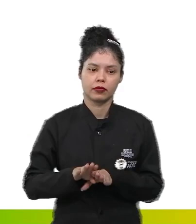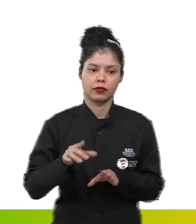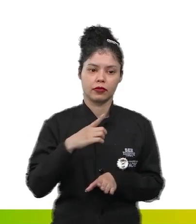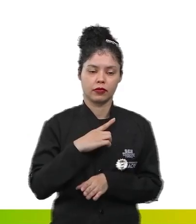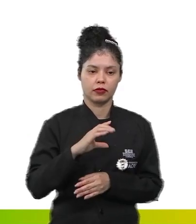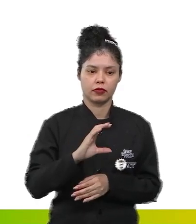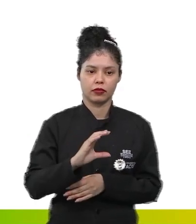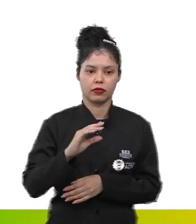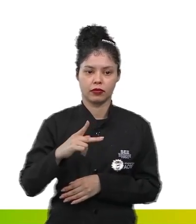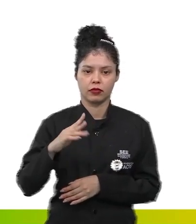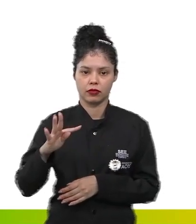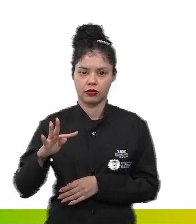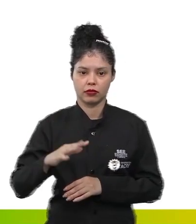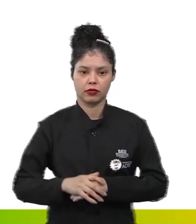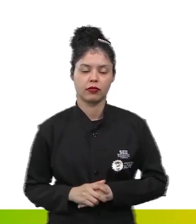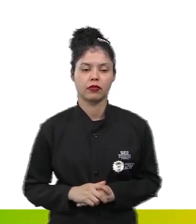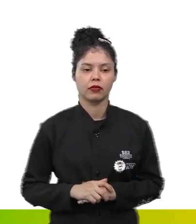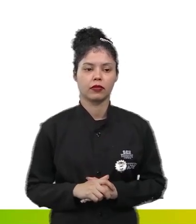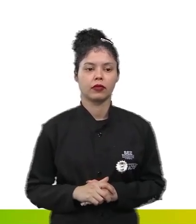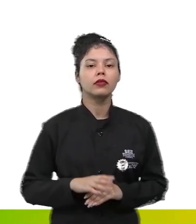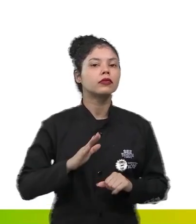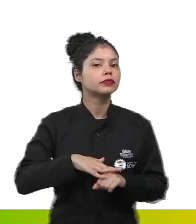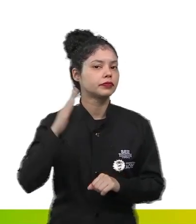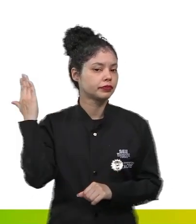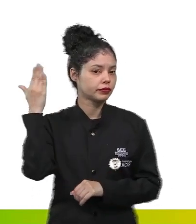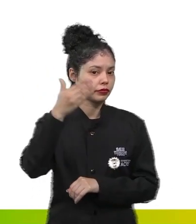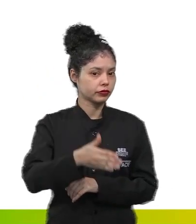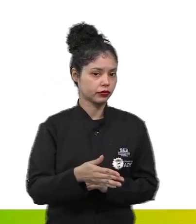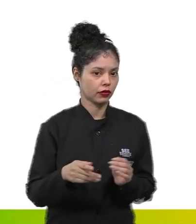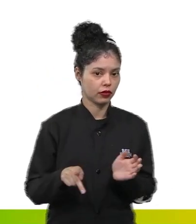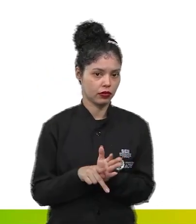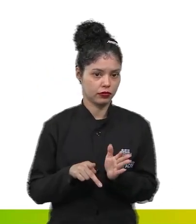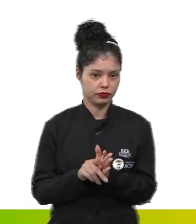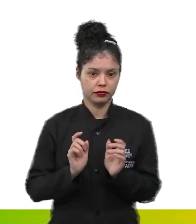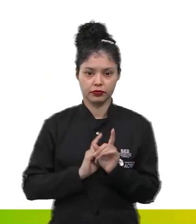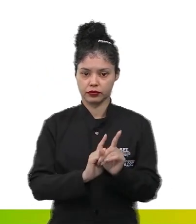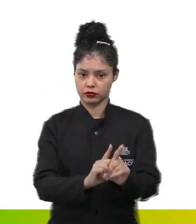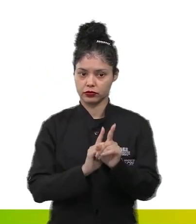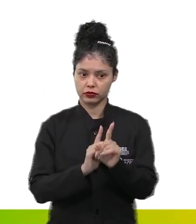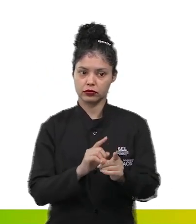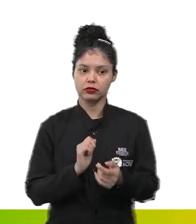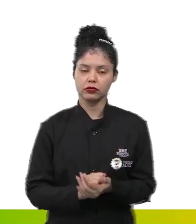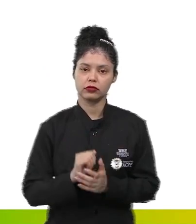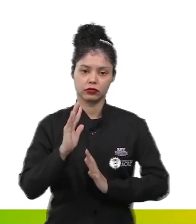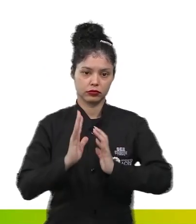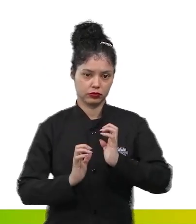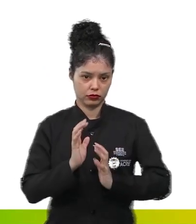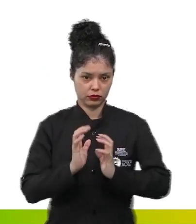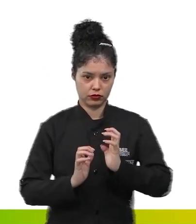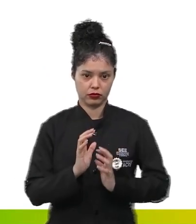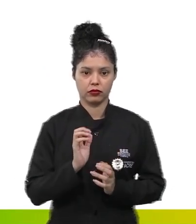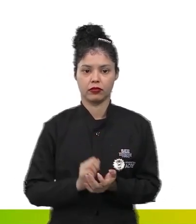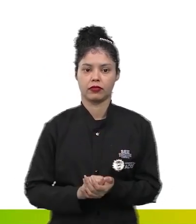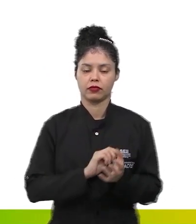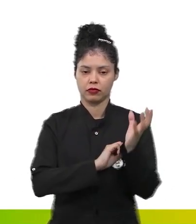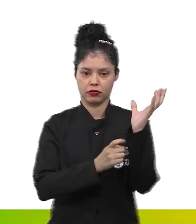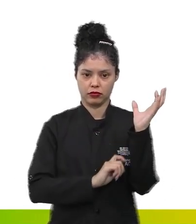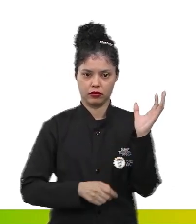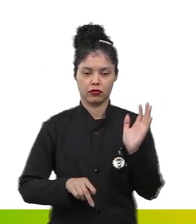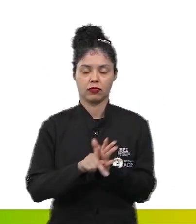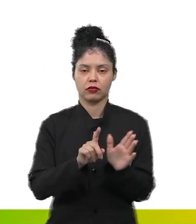da Terra, a CPT, que mais diretamente acompanhava os conflitos entre